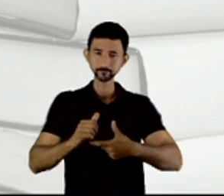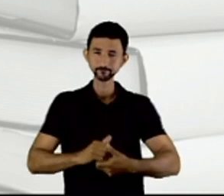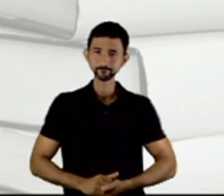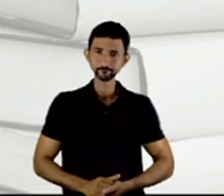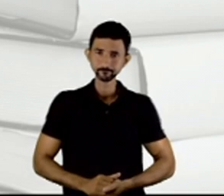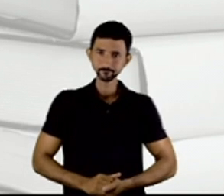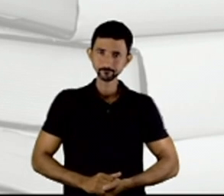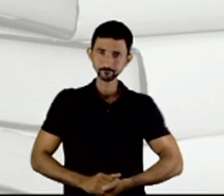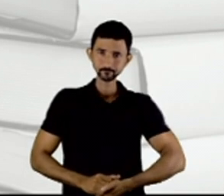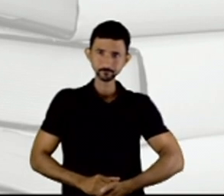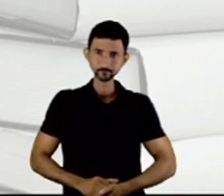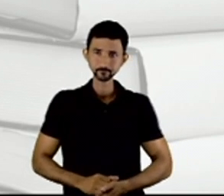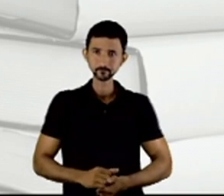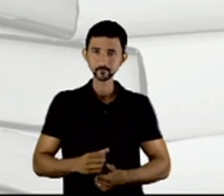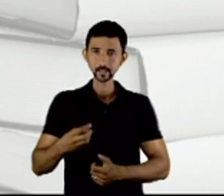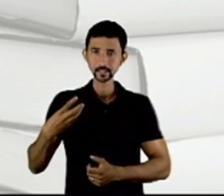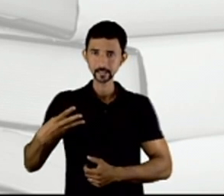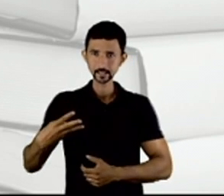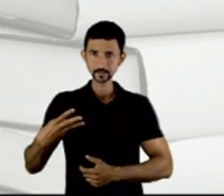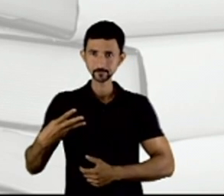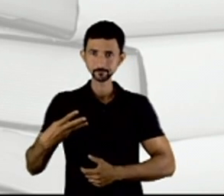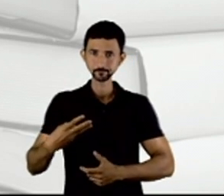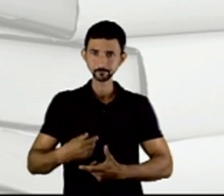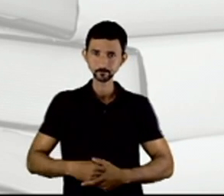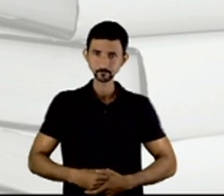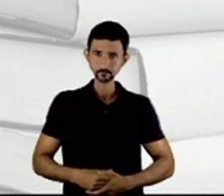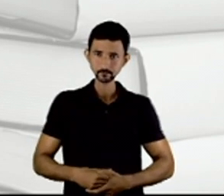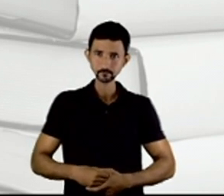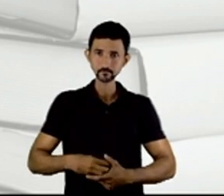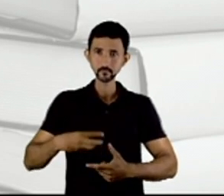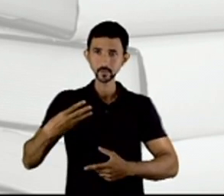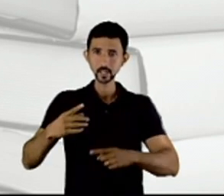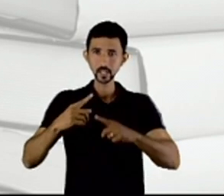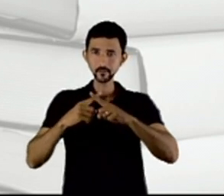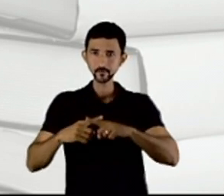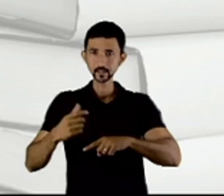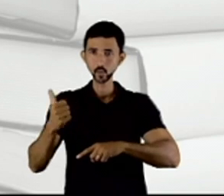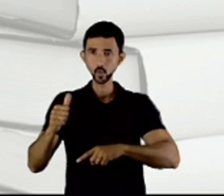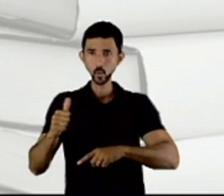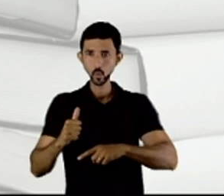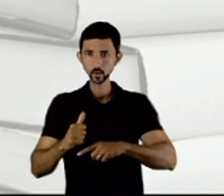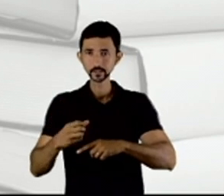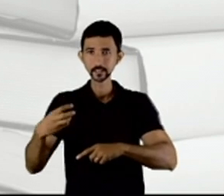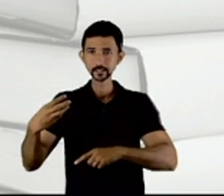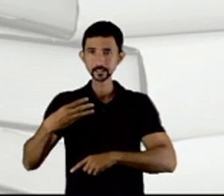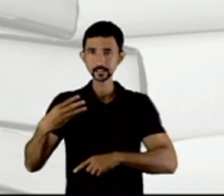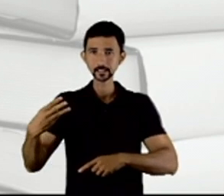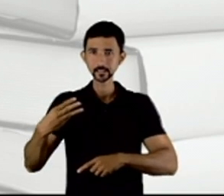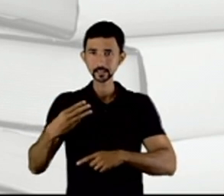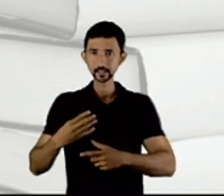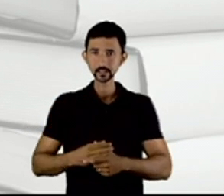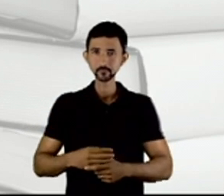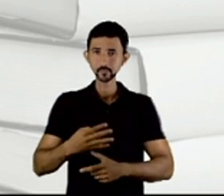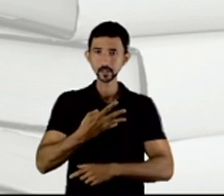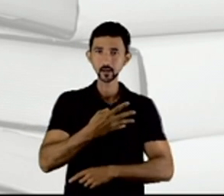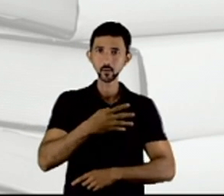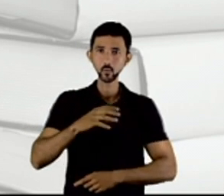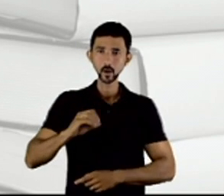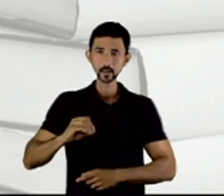11. Dá 3. 3 vezes 11 dá 33. Para